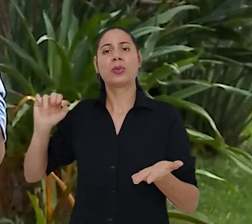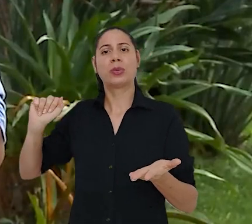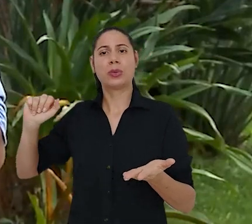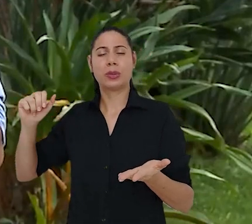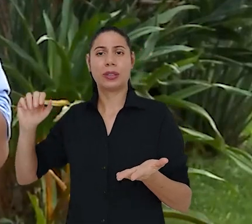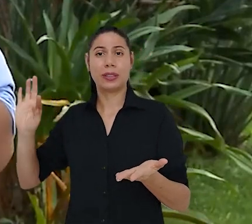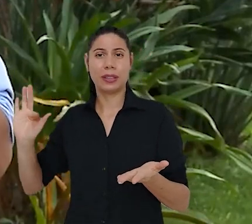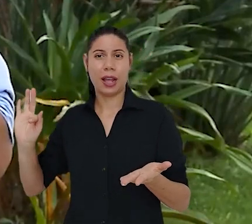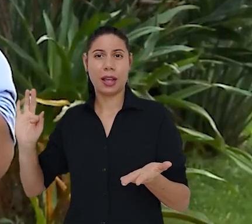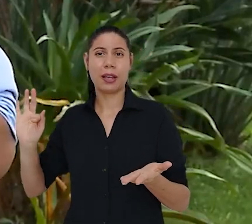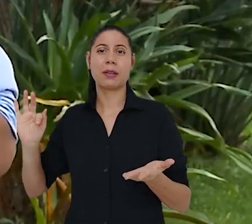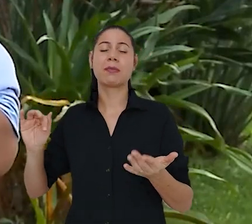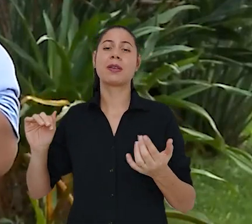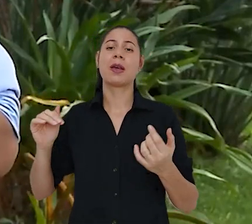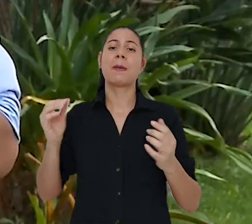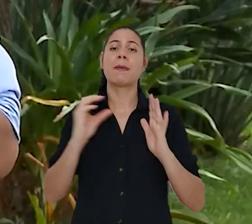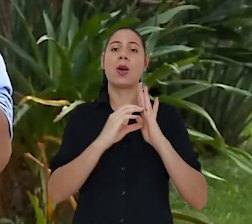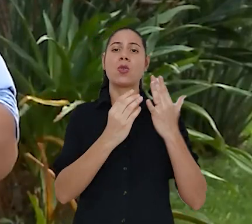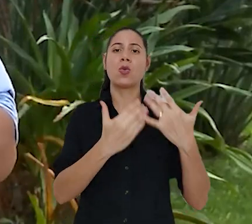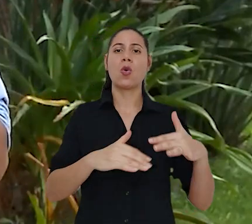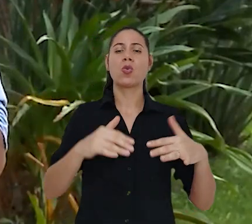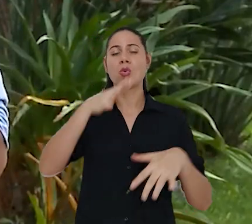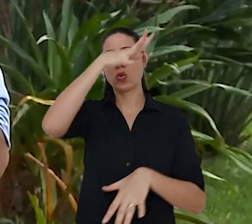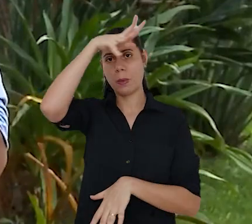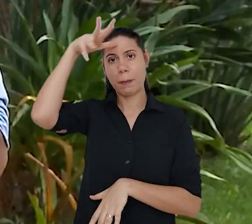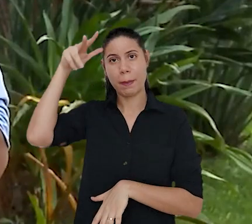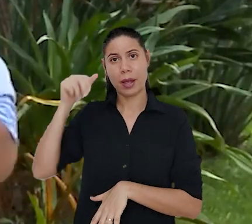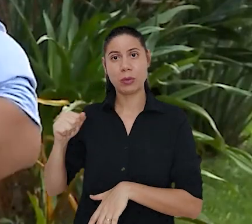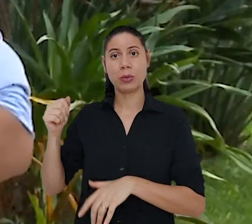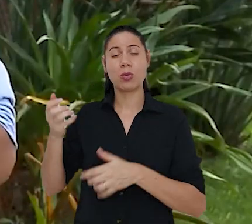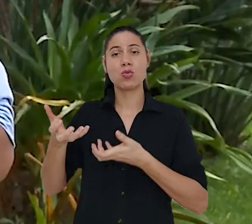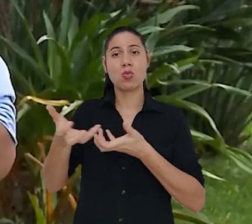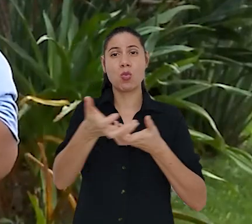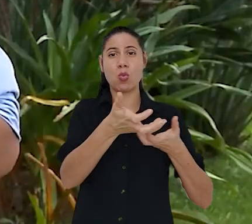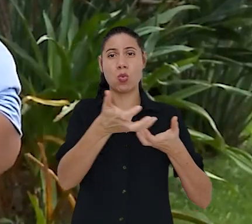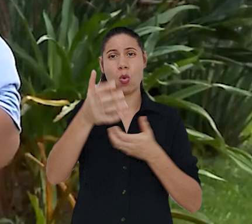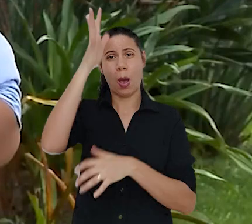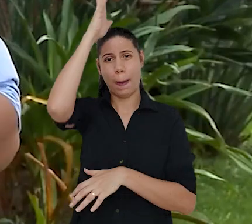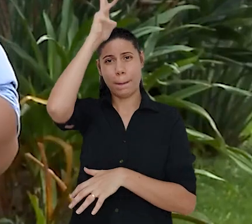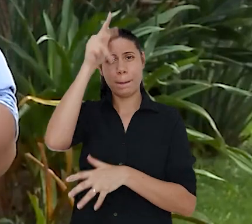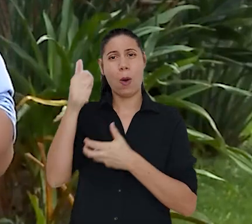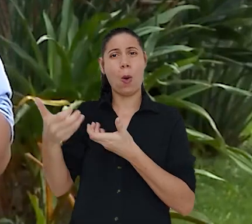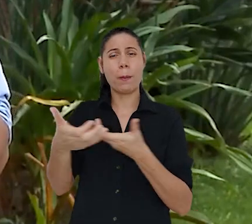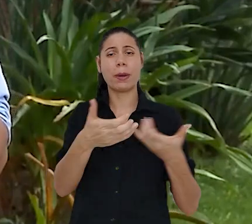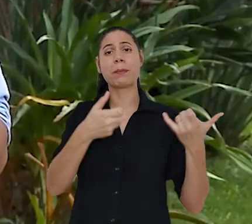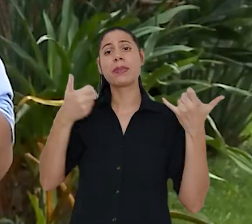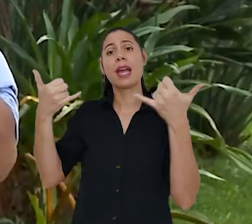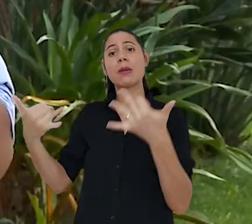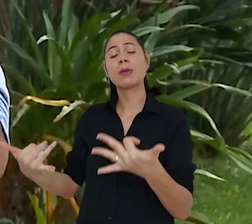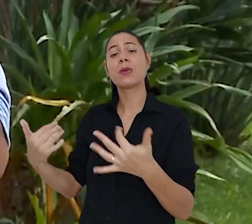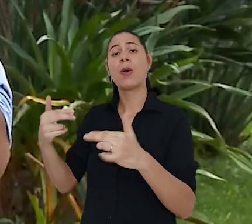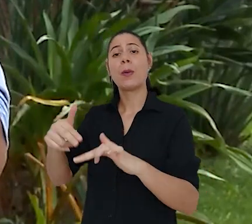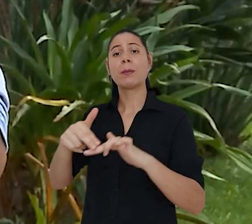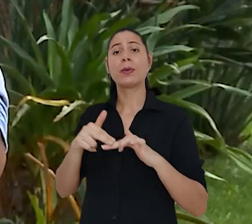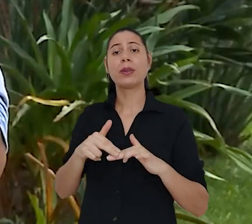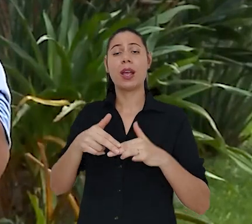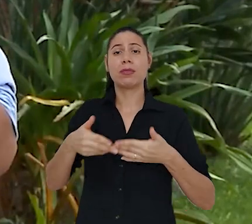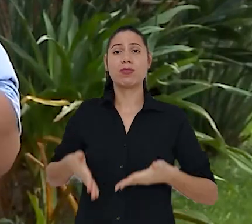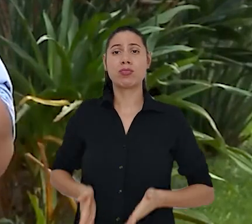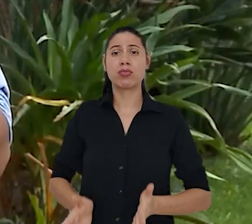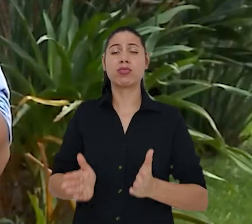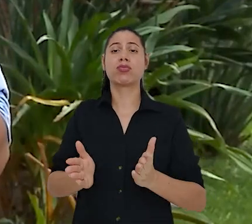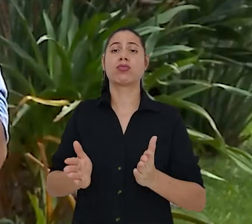aptidão física para concurso público do Corpo de Bombeiros do Estado de Mato Grosso. Ela sustentou que, por causa do